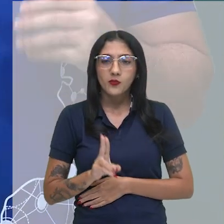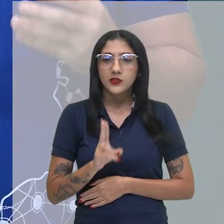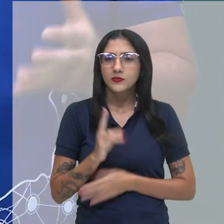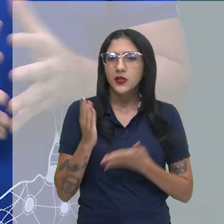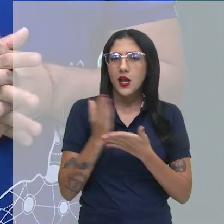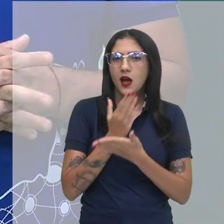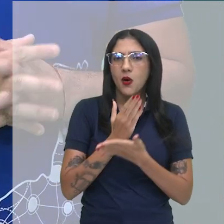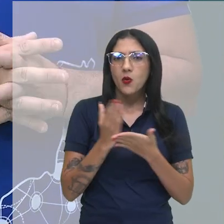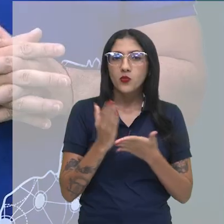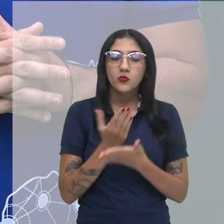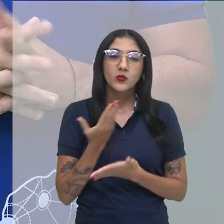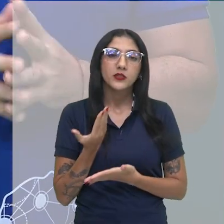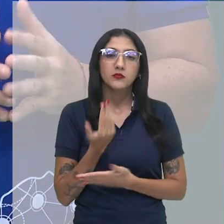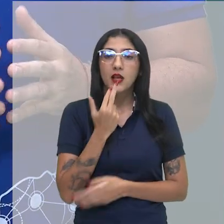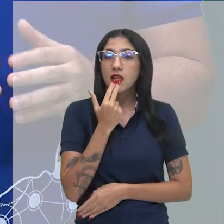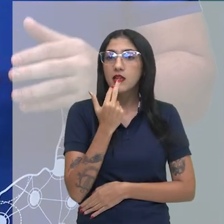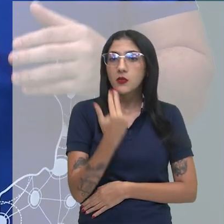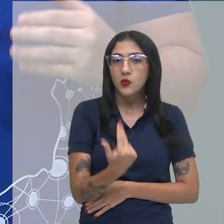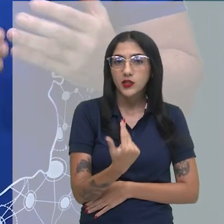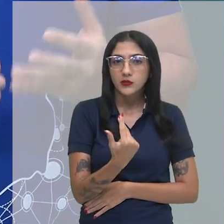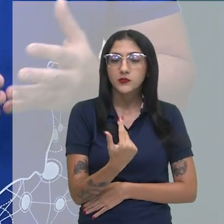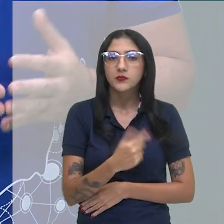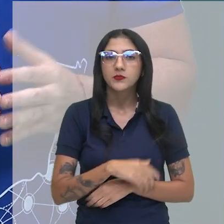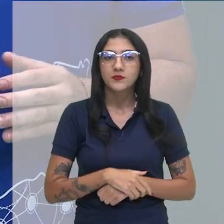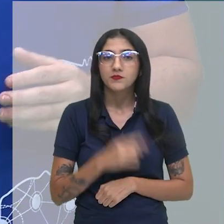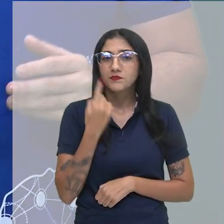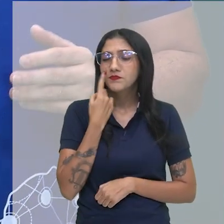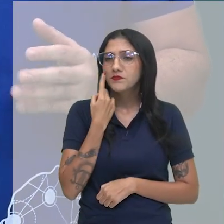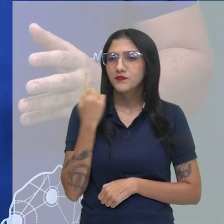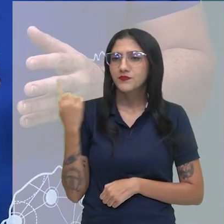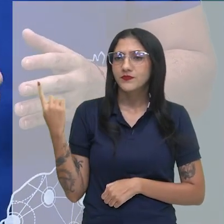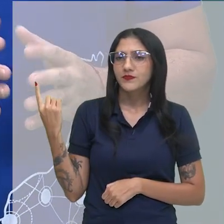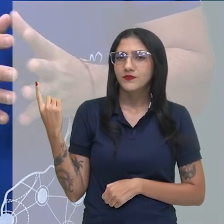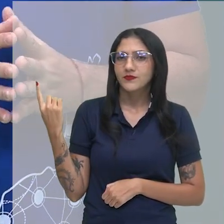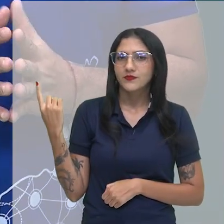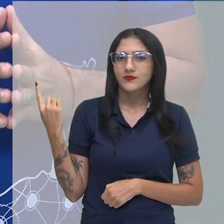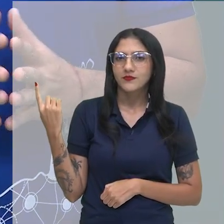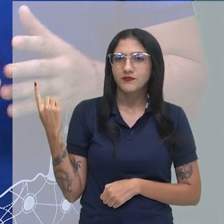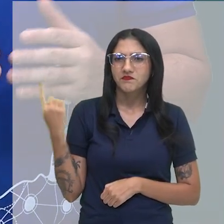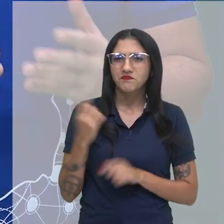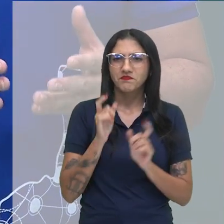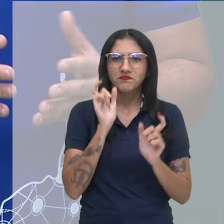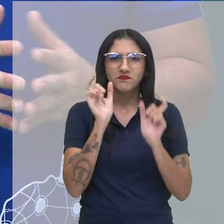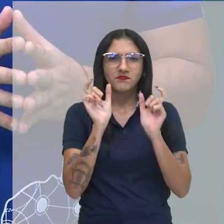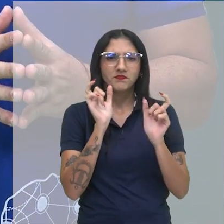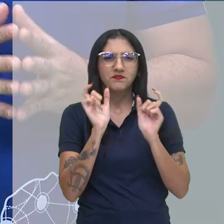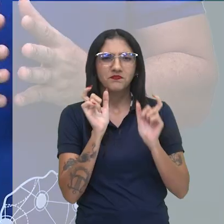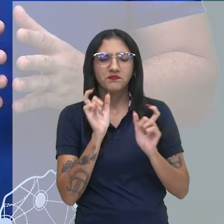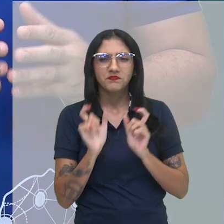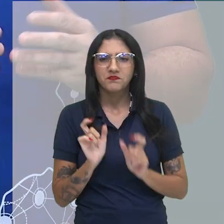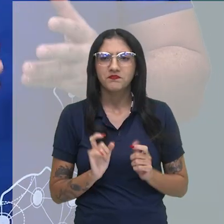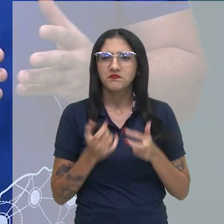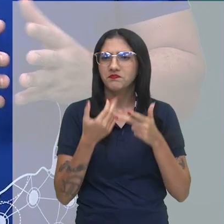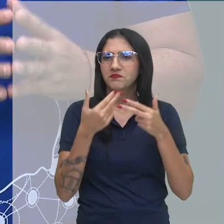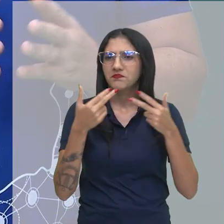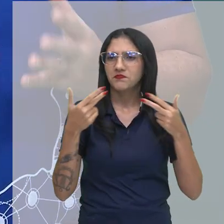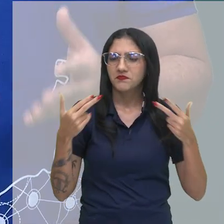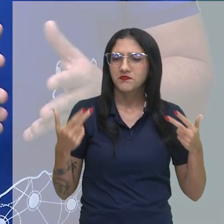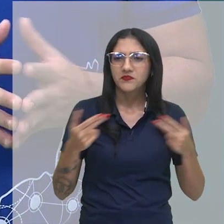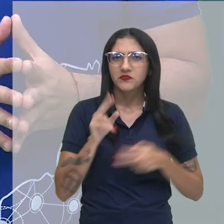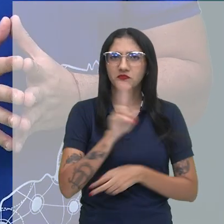algumas languages: Matiz, Dessana, Mura, Apurinã,